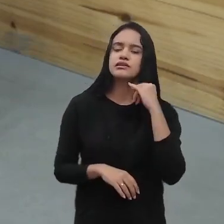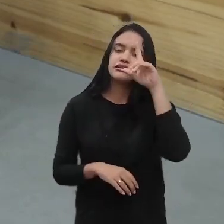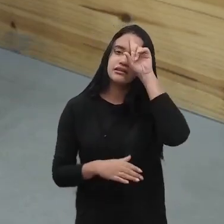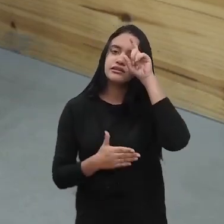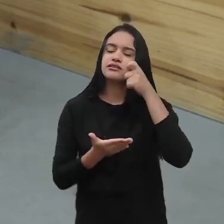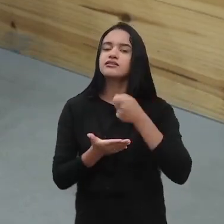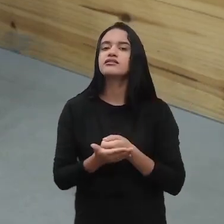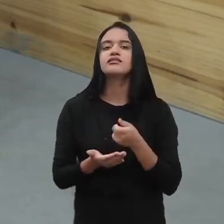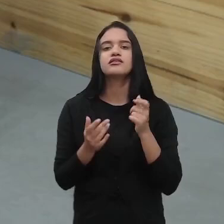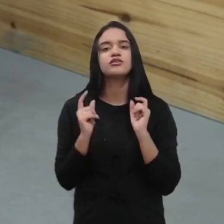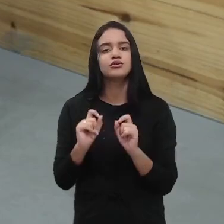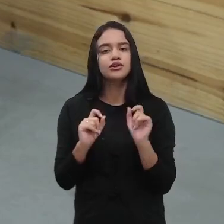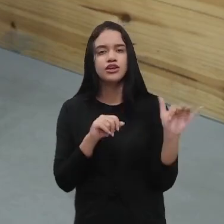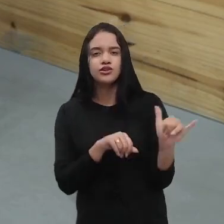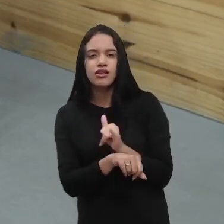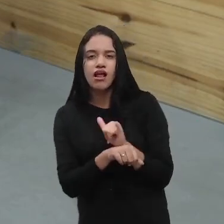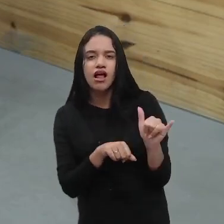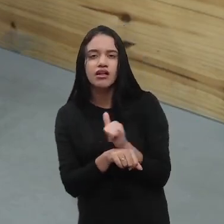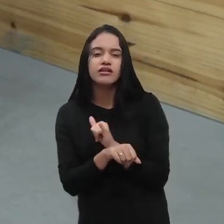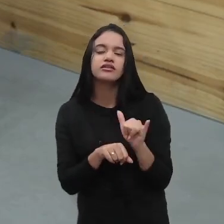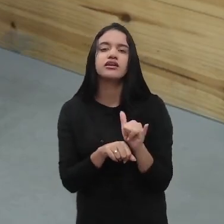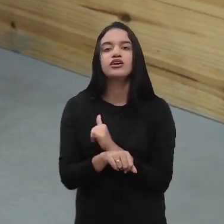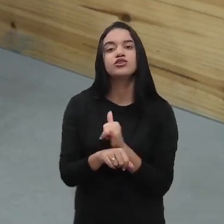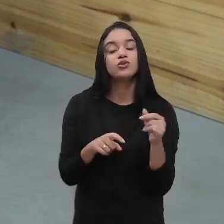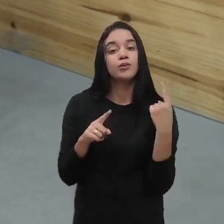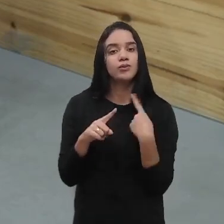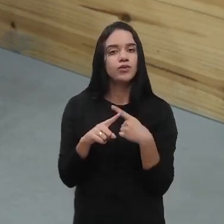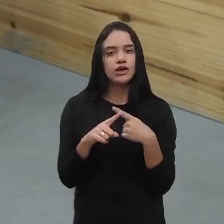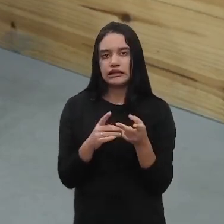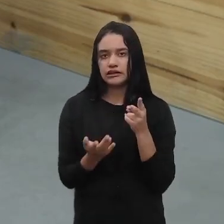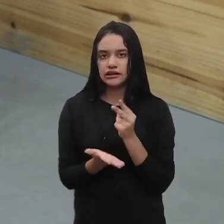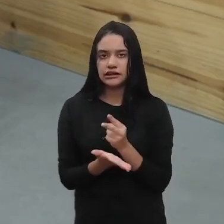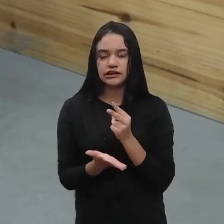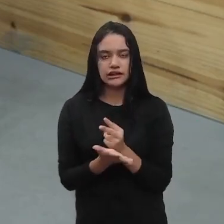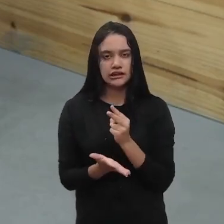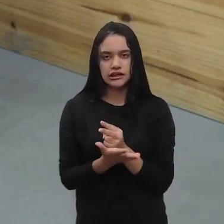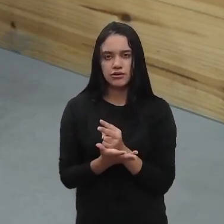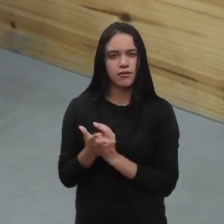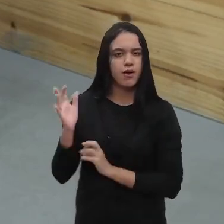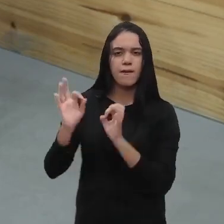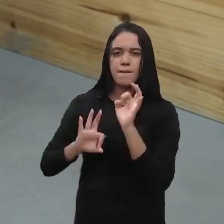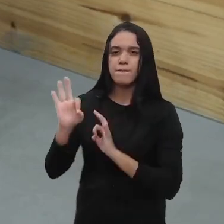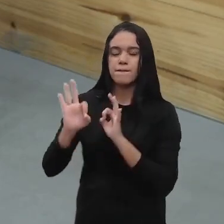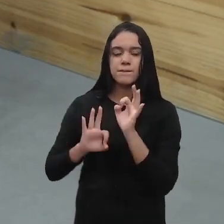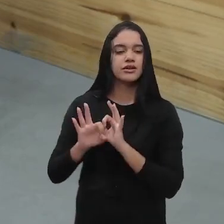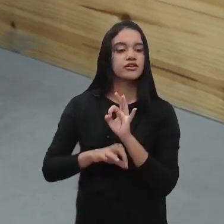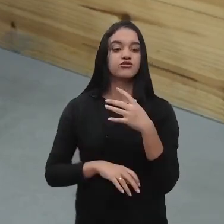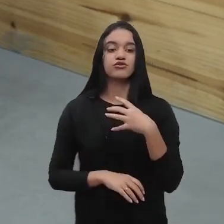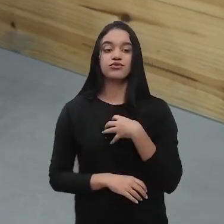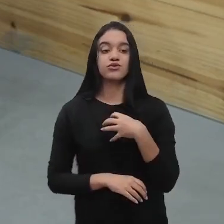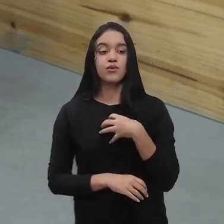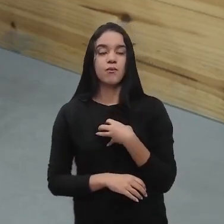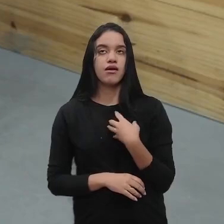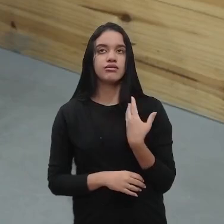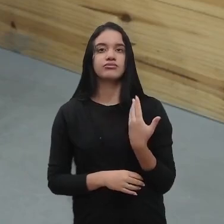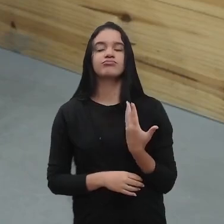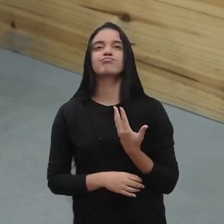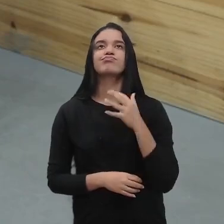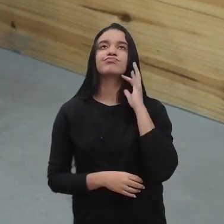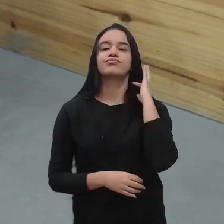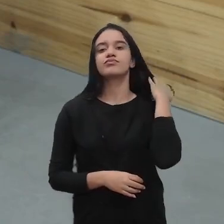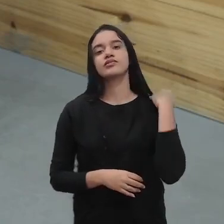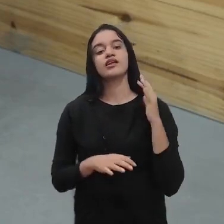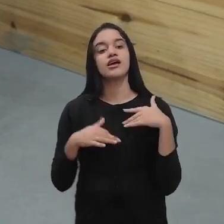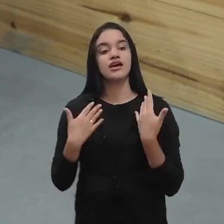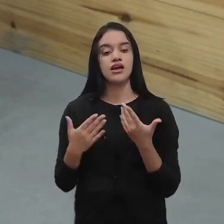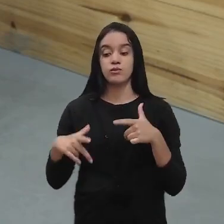seja o mais estratégico possível, porque ser estratégico nem sempre é ser planejado de forma, digamos assim,